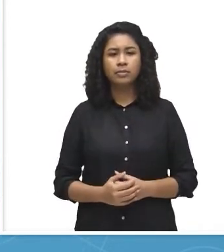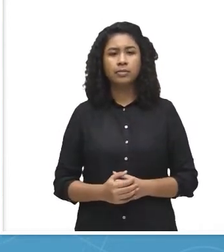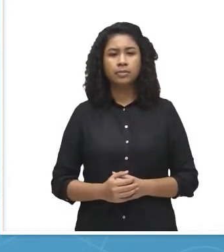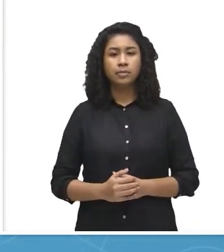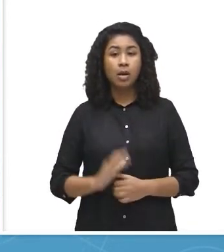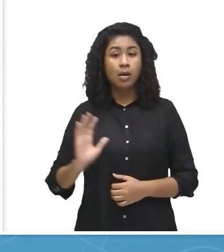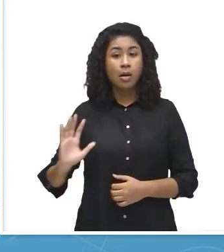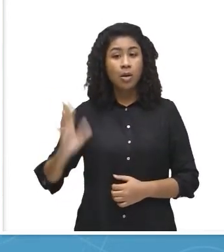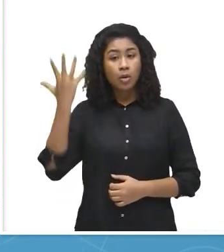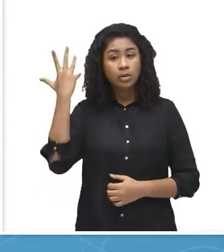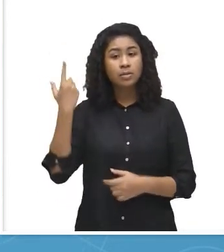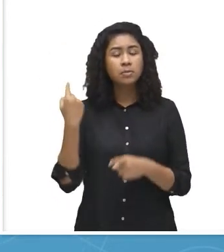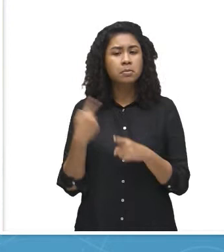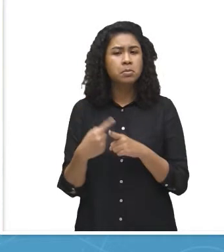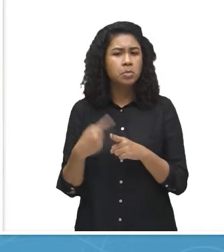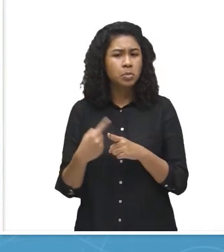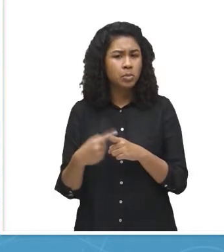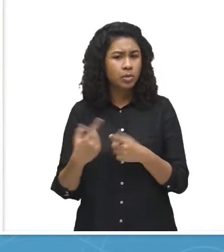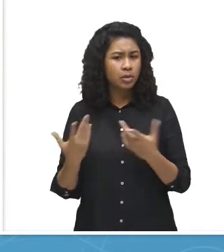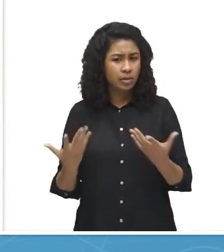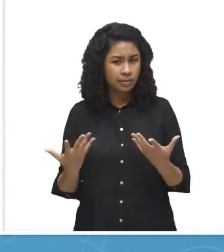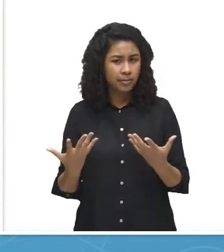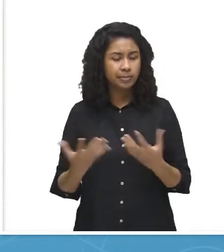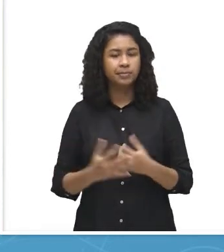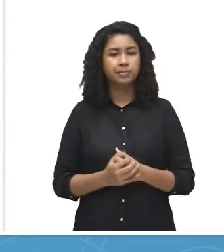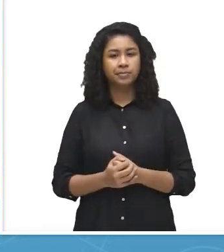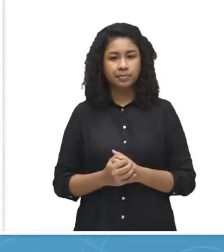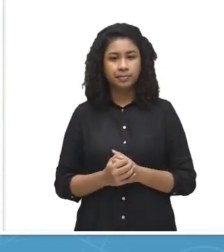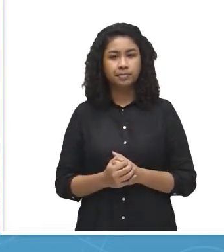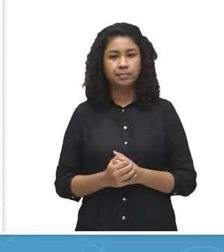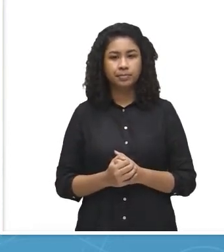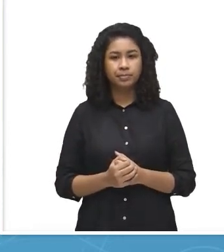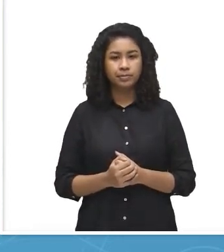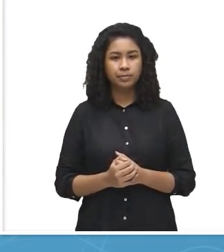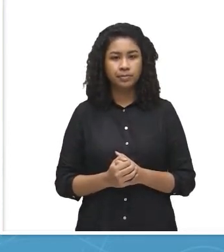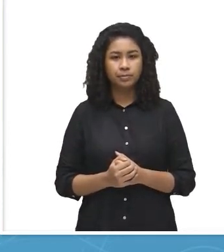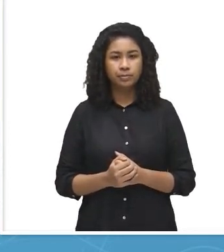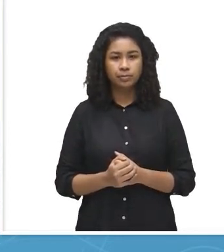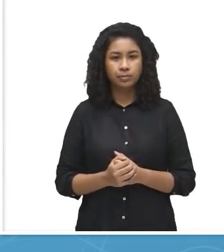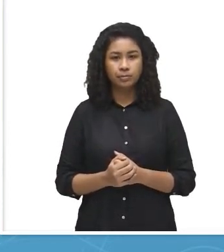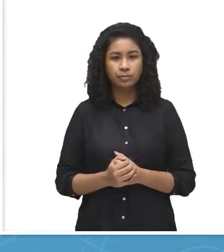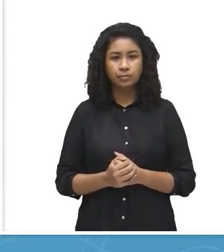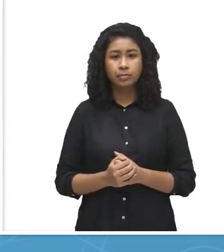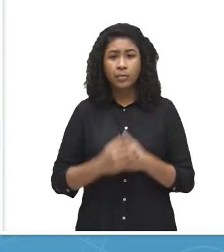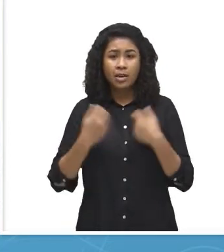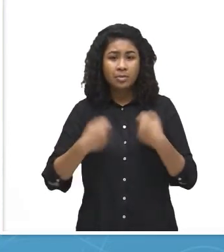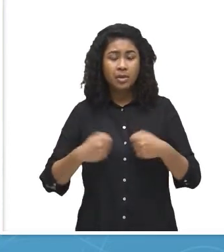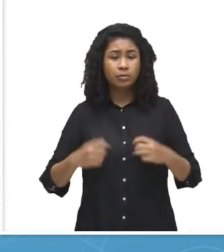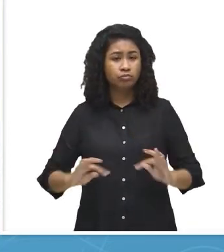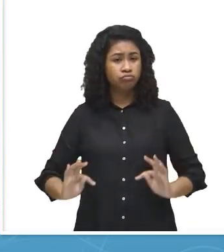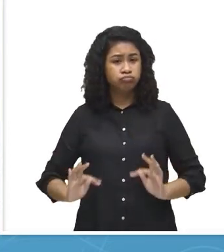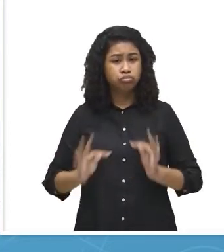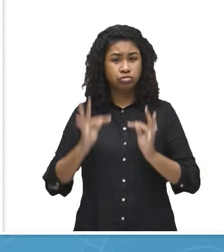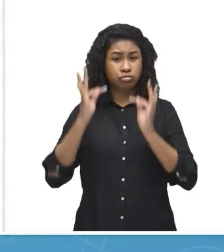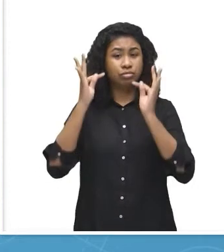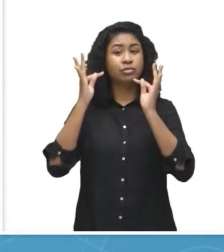aconteceu porque existiam muita tecnologia naquela época.